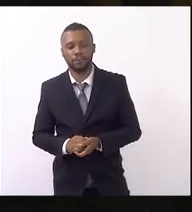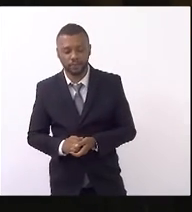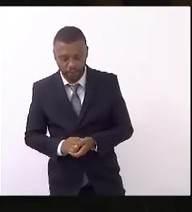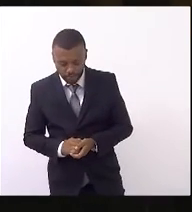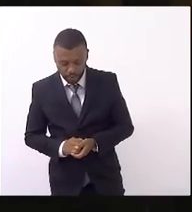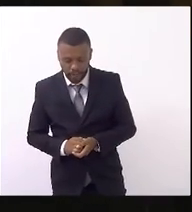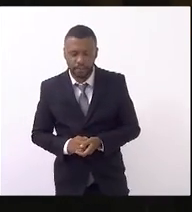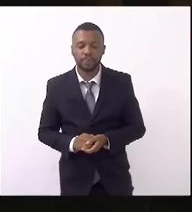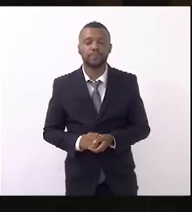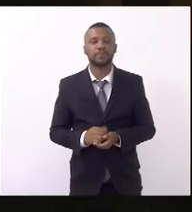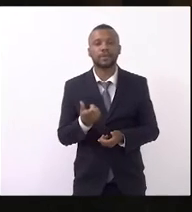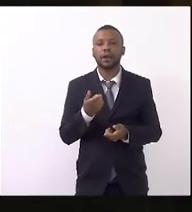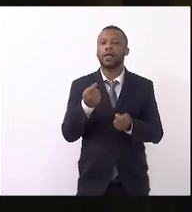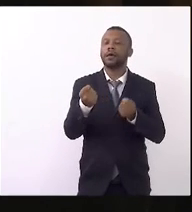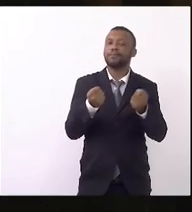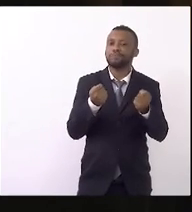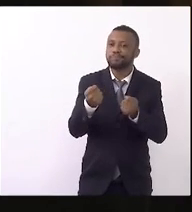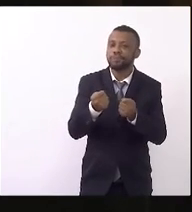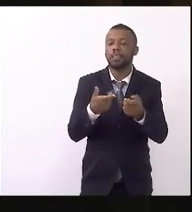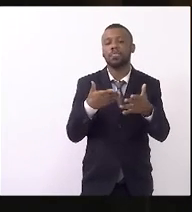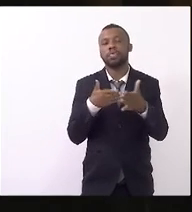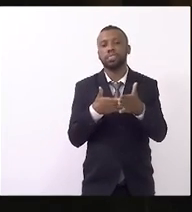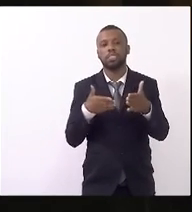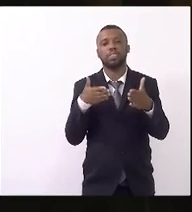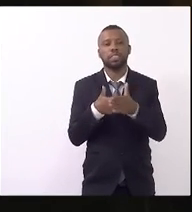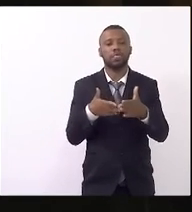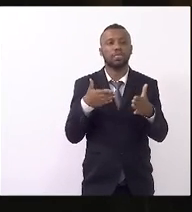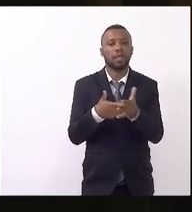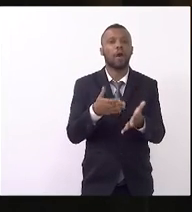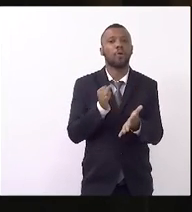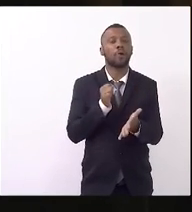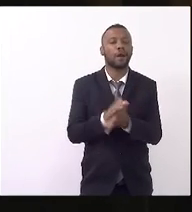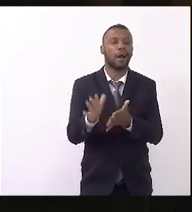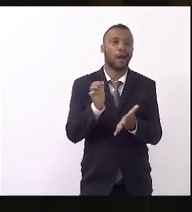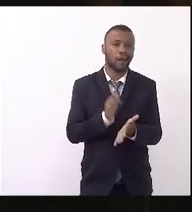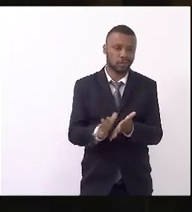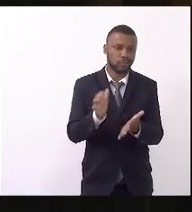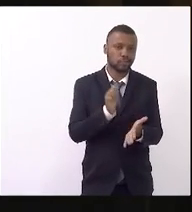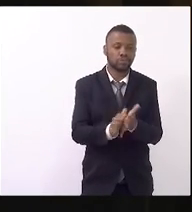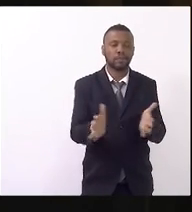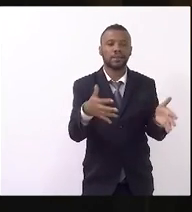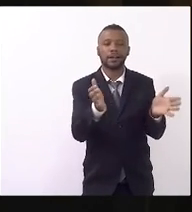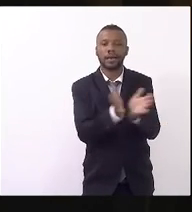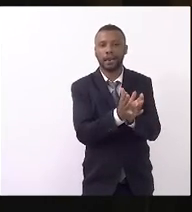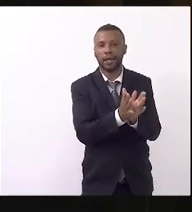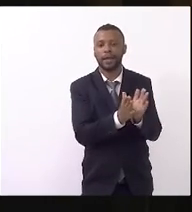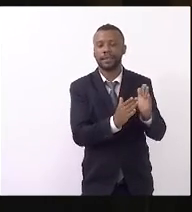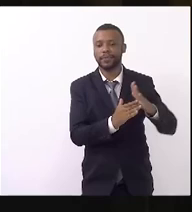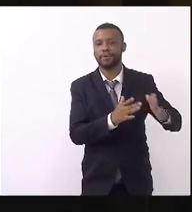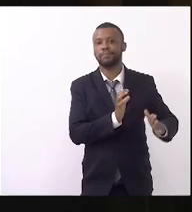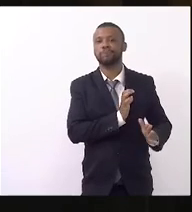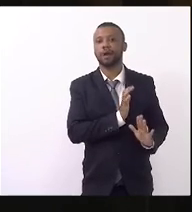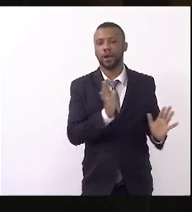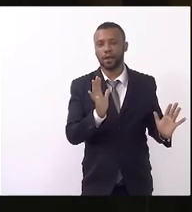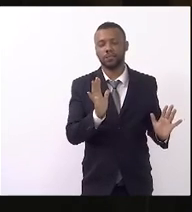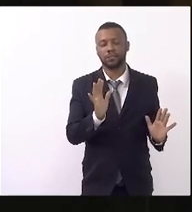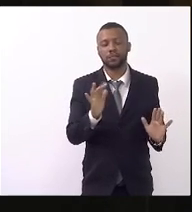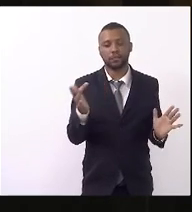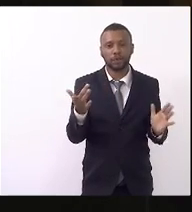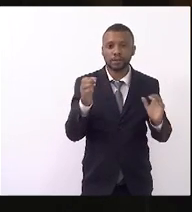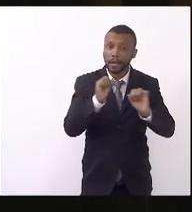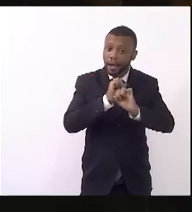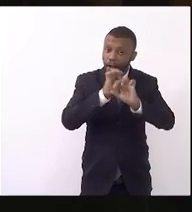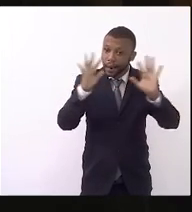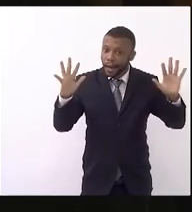que fará limitar o gasto dessa classe, o consumo dessa classe. Então, está bem nítido para mim,